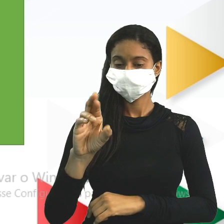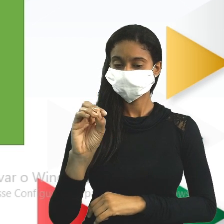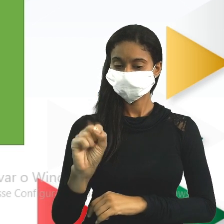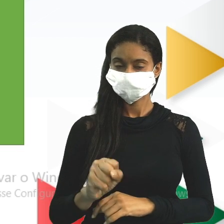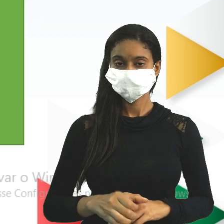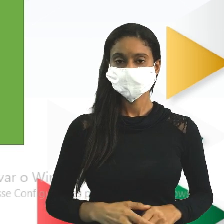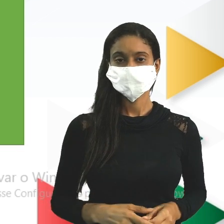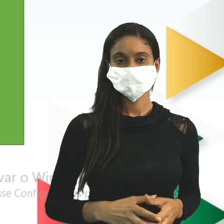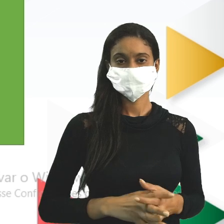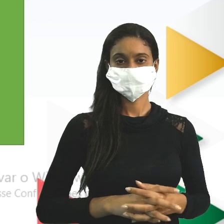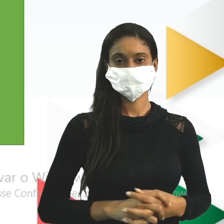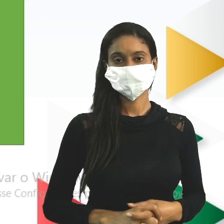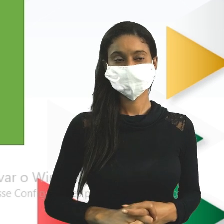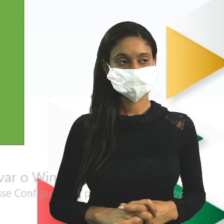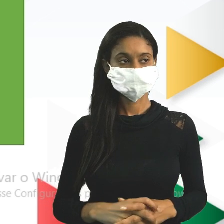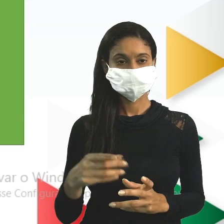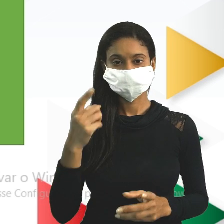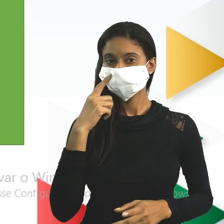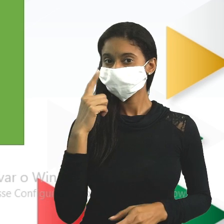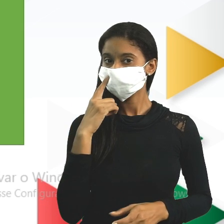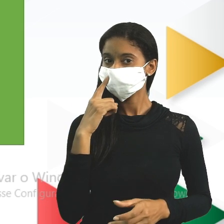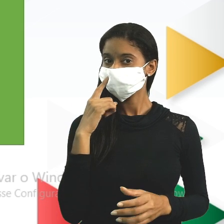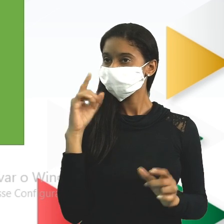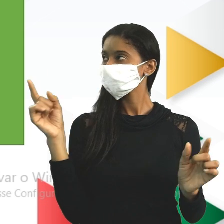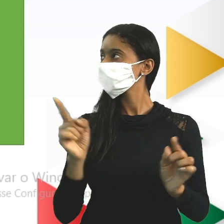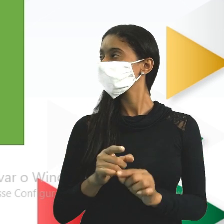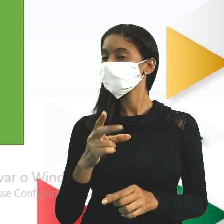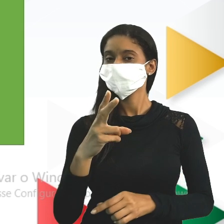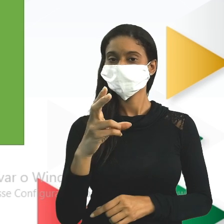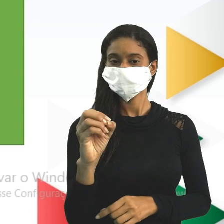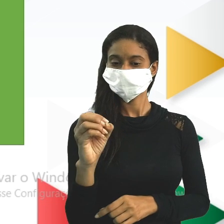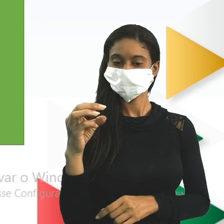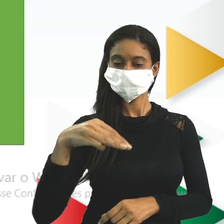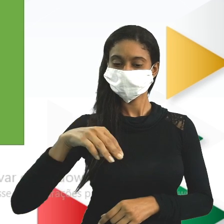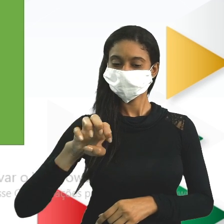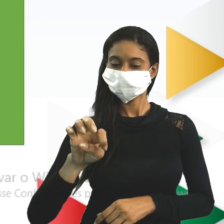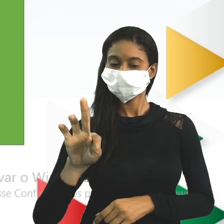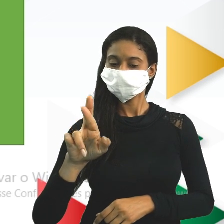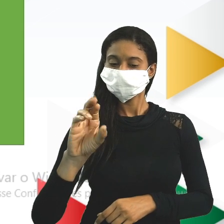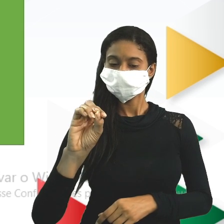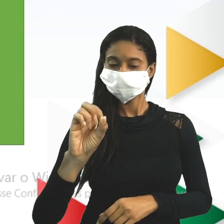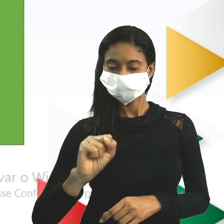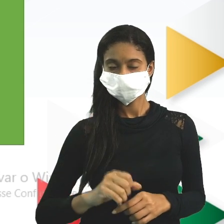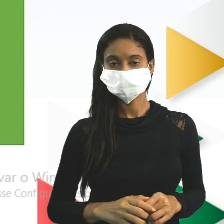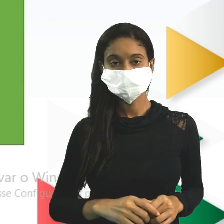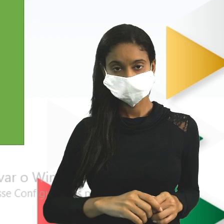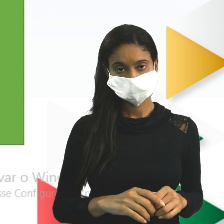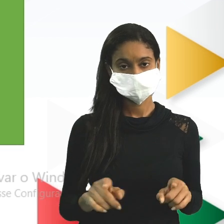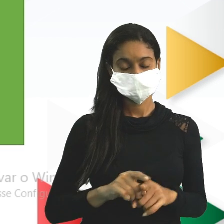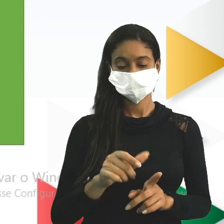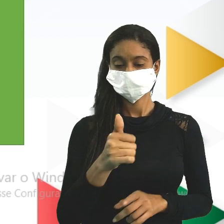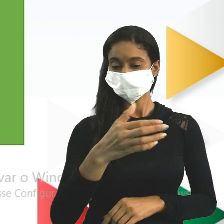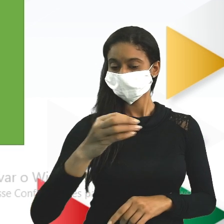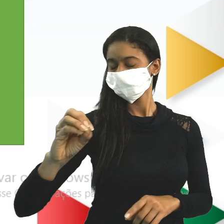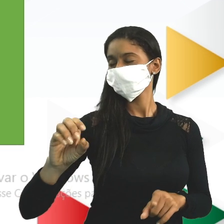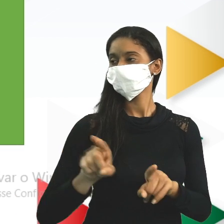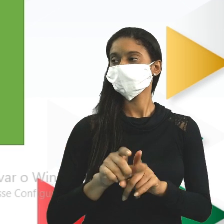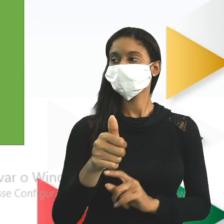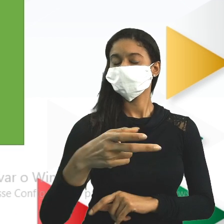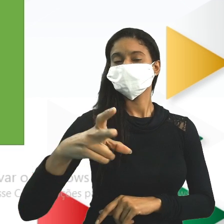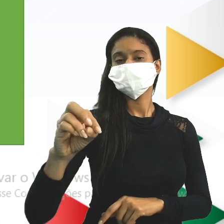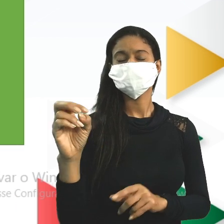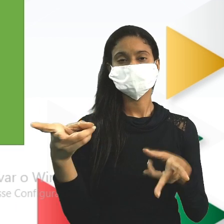50, vê o tamanho de 50 metros, como está reduzido numa escala. De 100, de 150, deu para